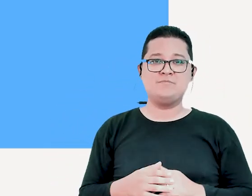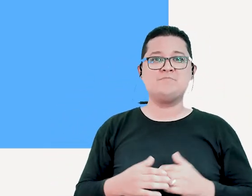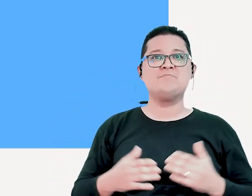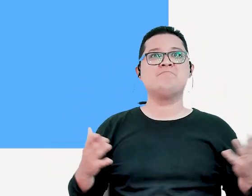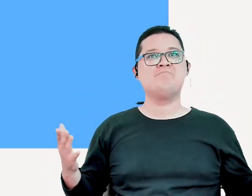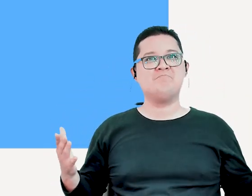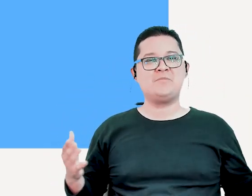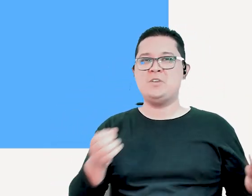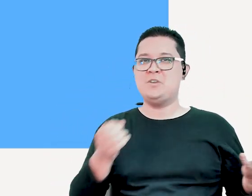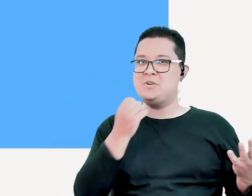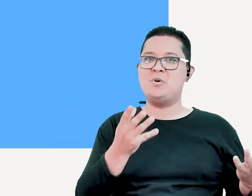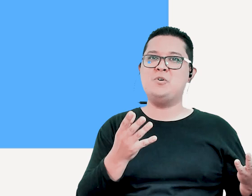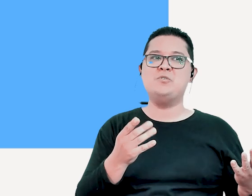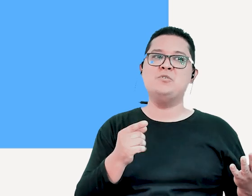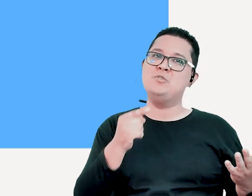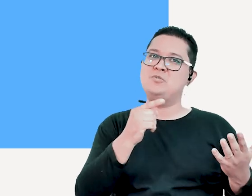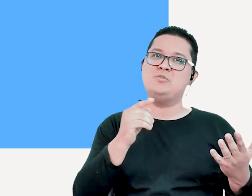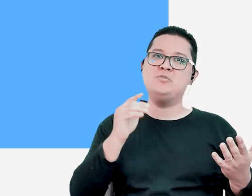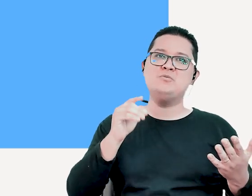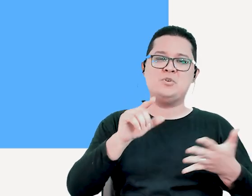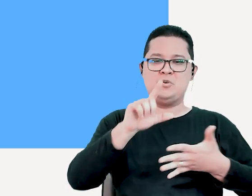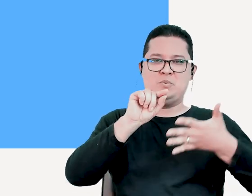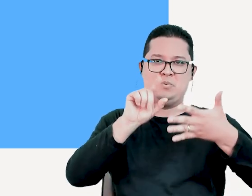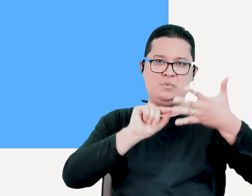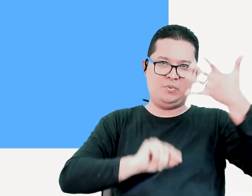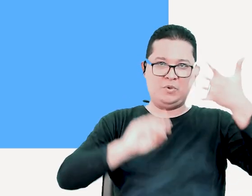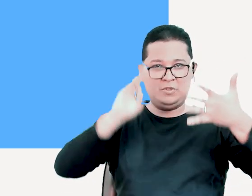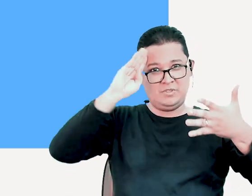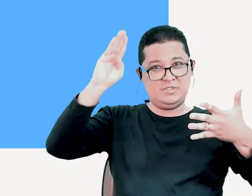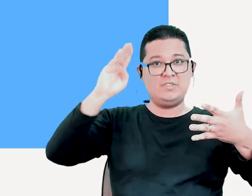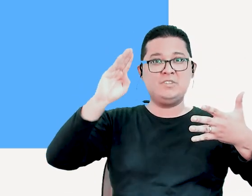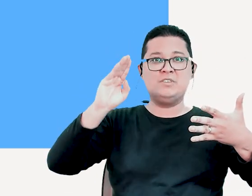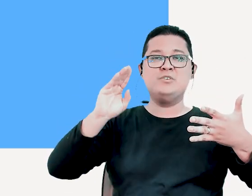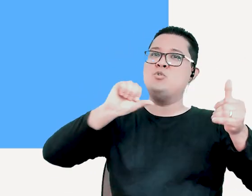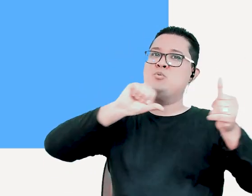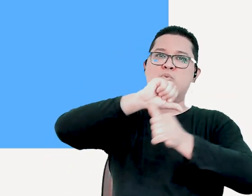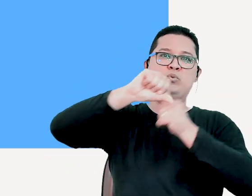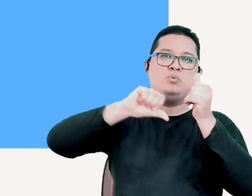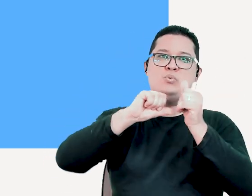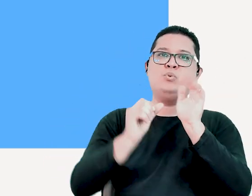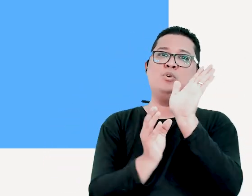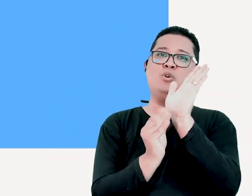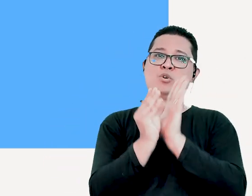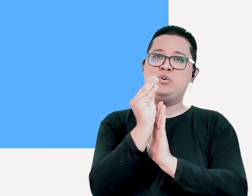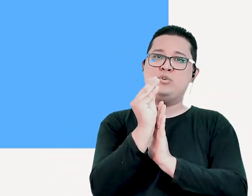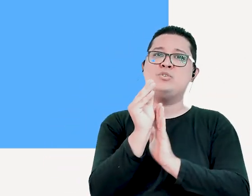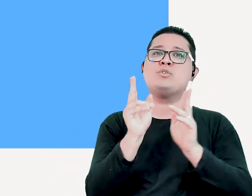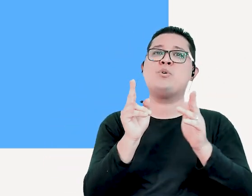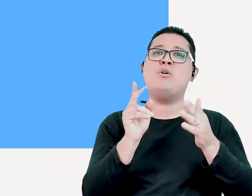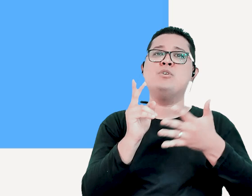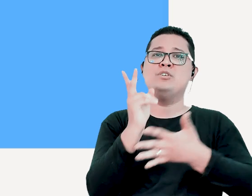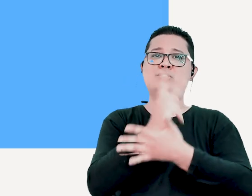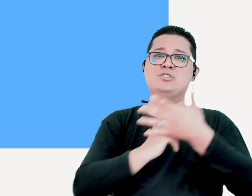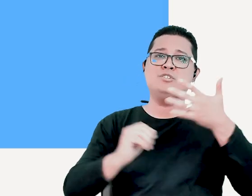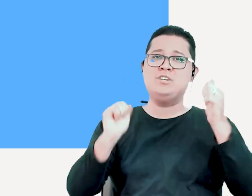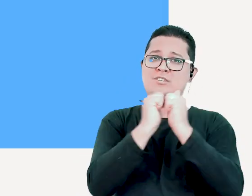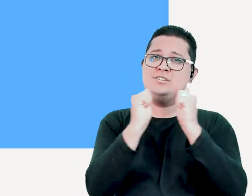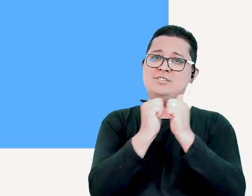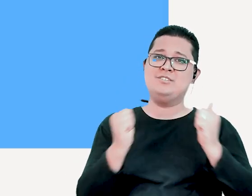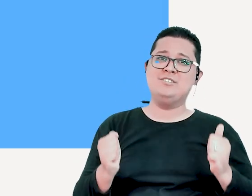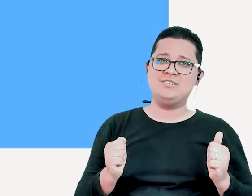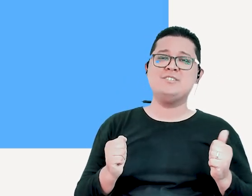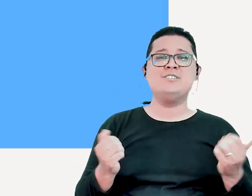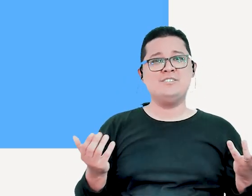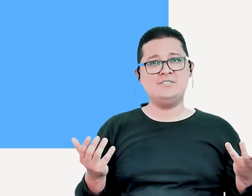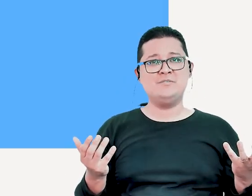content em um design system, né? Então, transformando tudo isso que a gente tem, todas essas ferramentas que a gente tem, em um